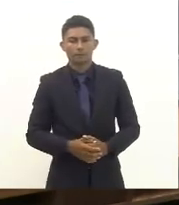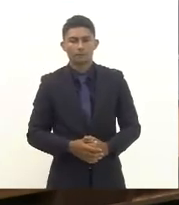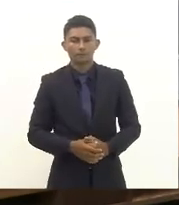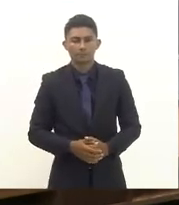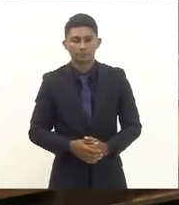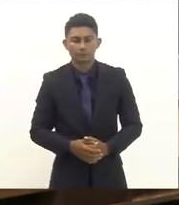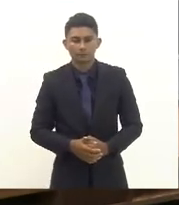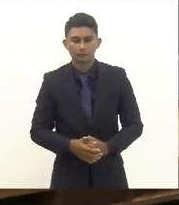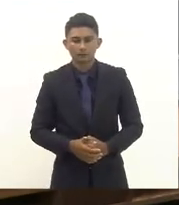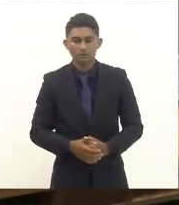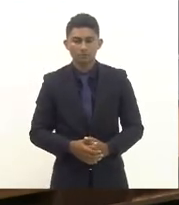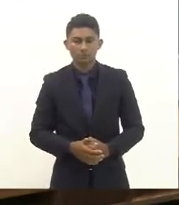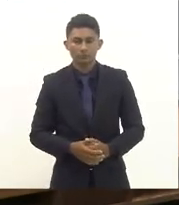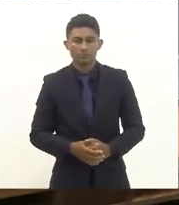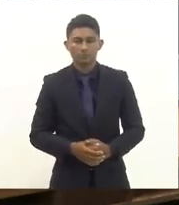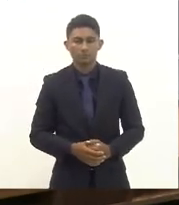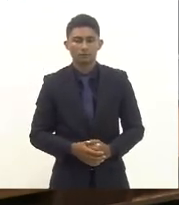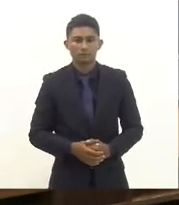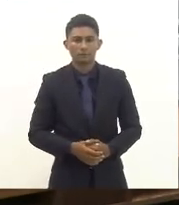G1